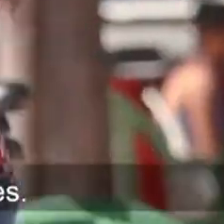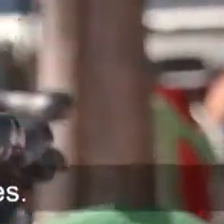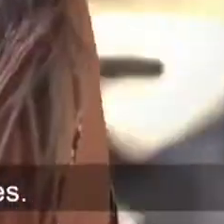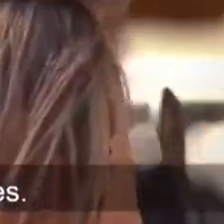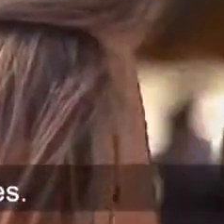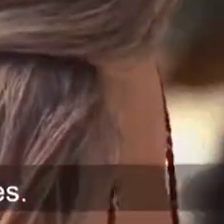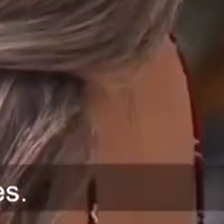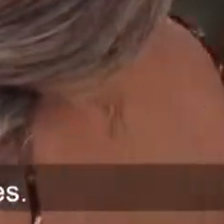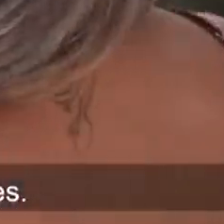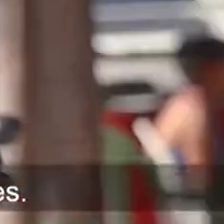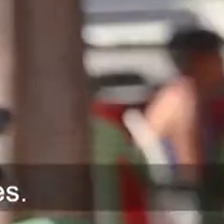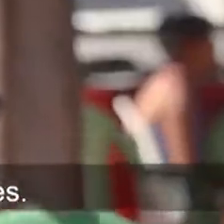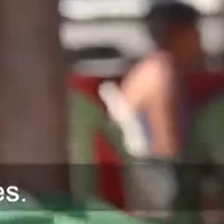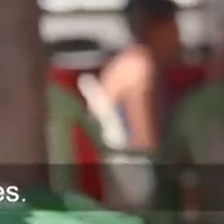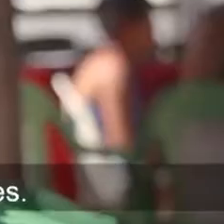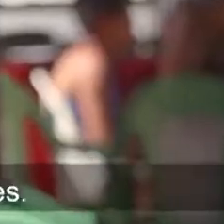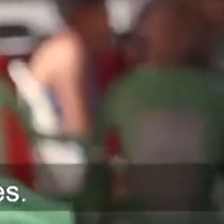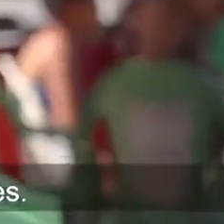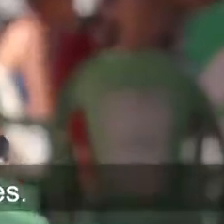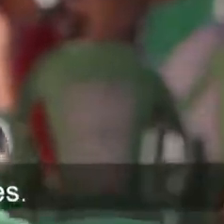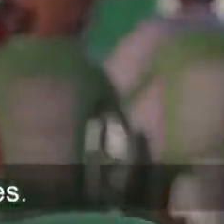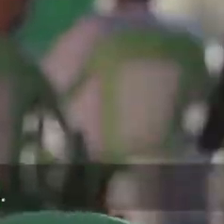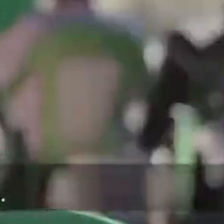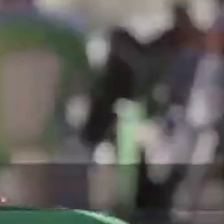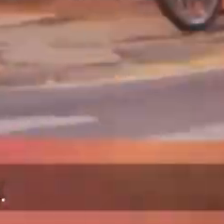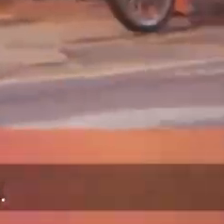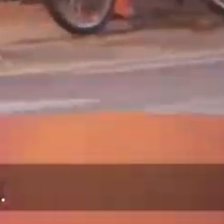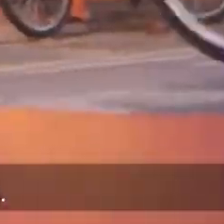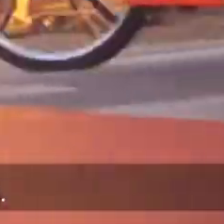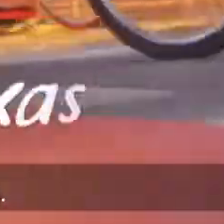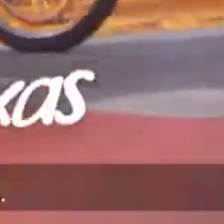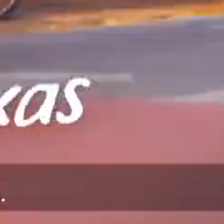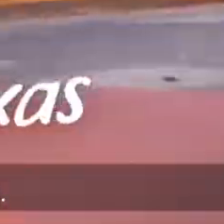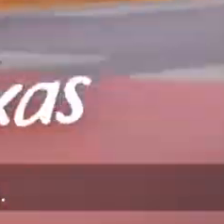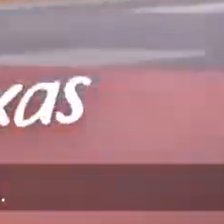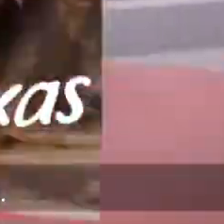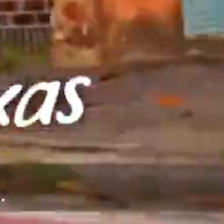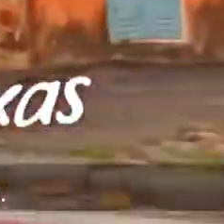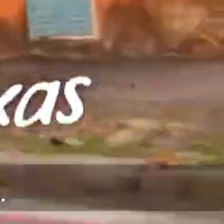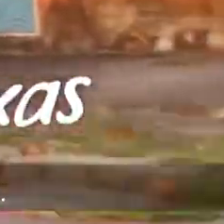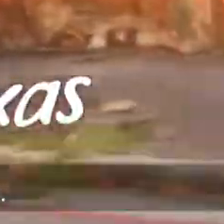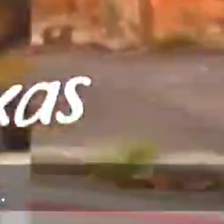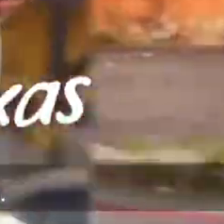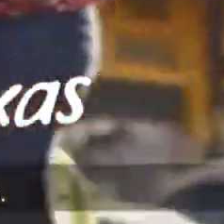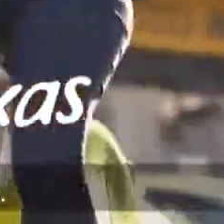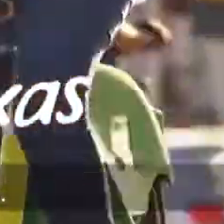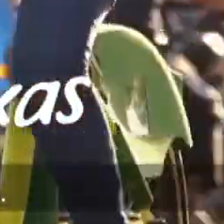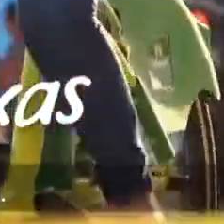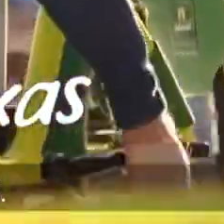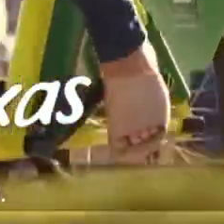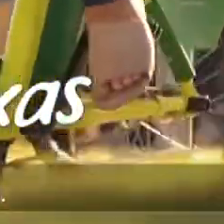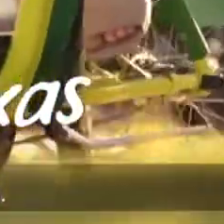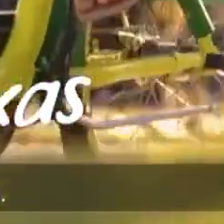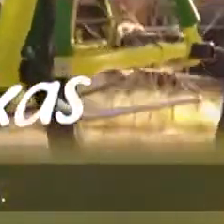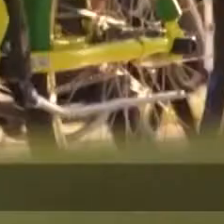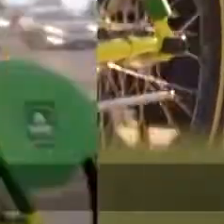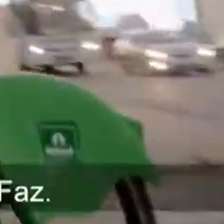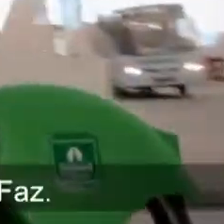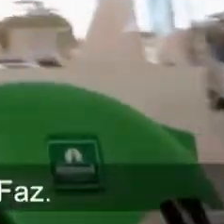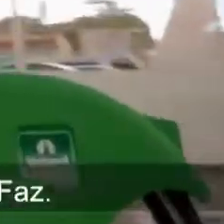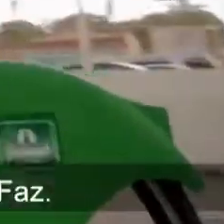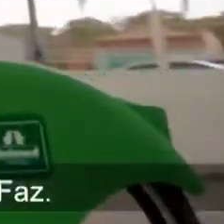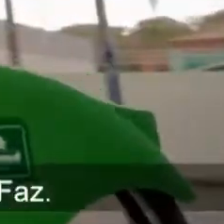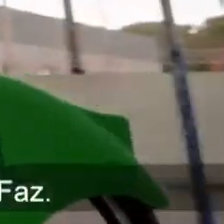Bicicletar com bicicletas mais adequadas para as mulheres. E mais ciclofaixas facilitando a mobilidade em Fortaleza.